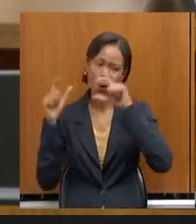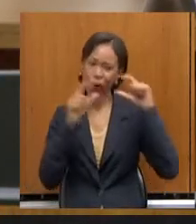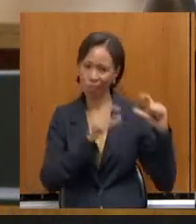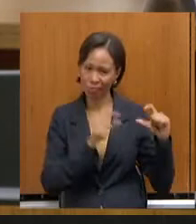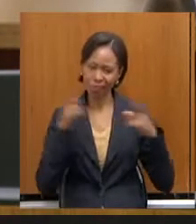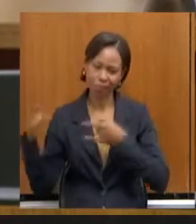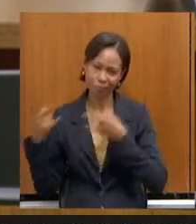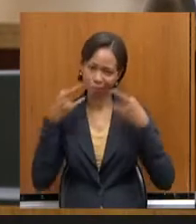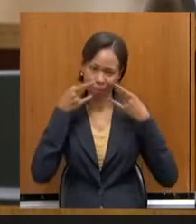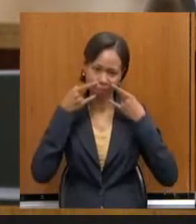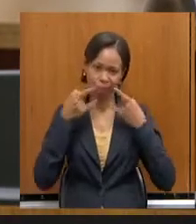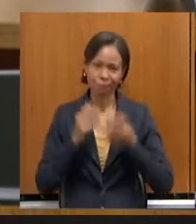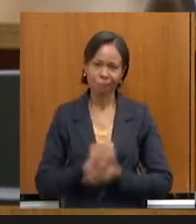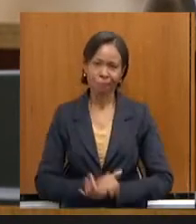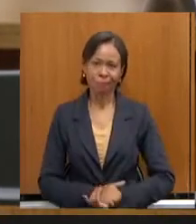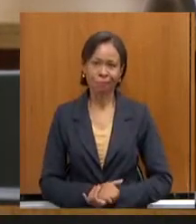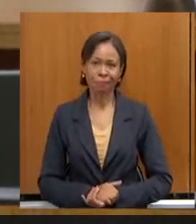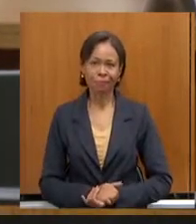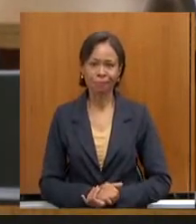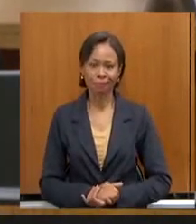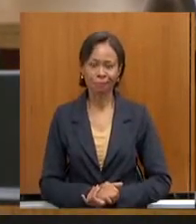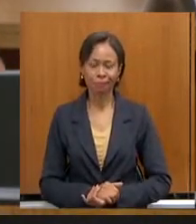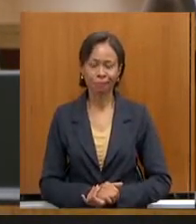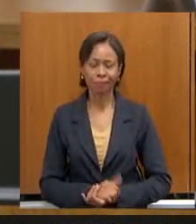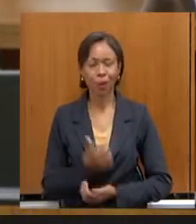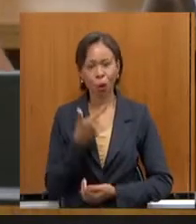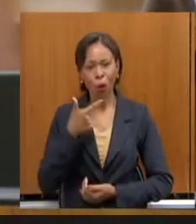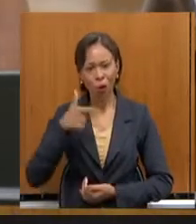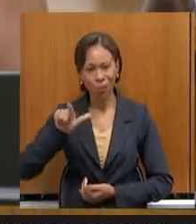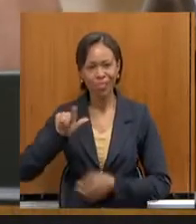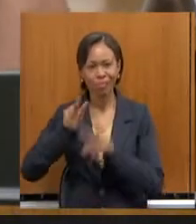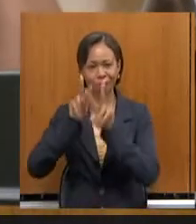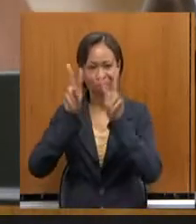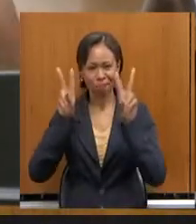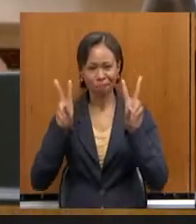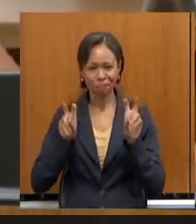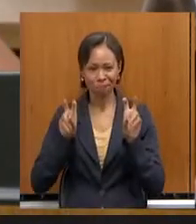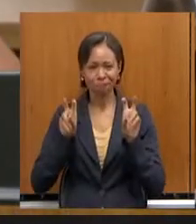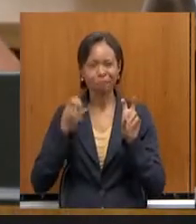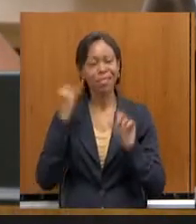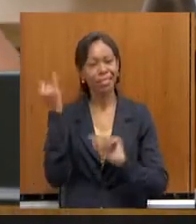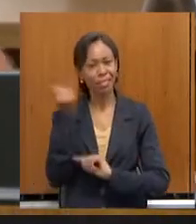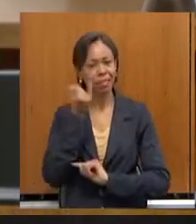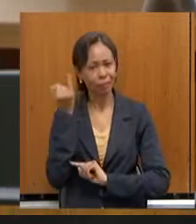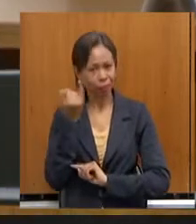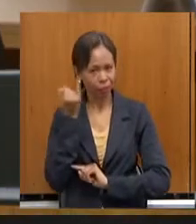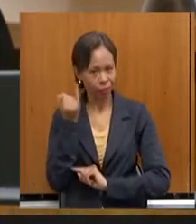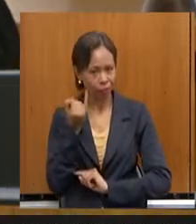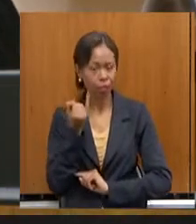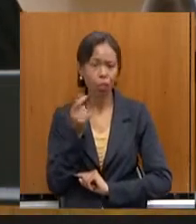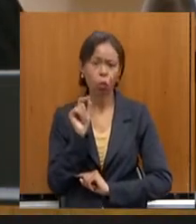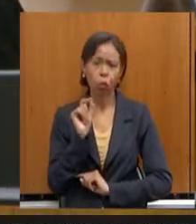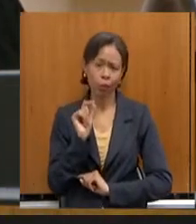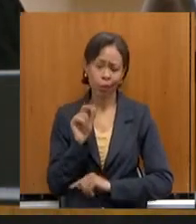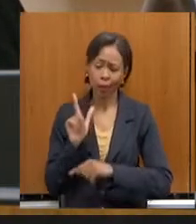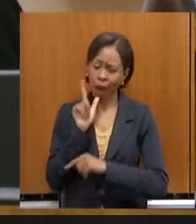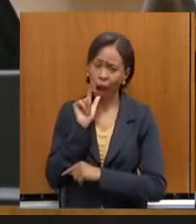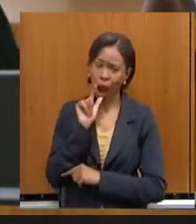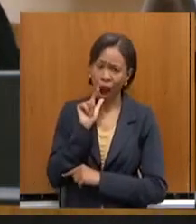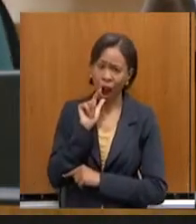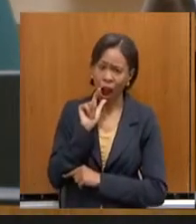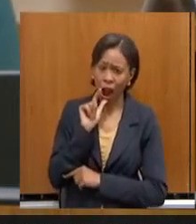eu passei bem o outro tema igualmente importantes né a situação hídrica hoje